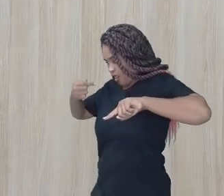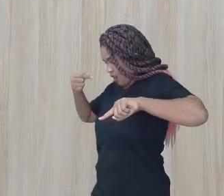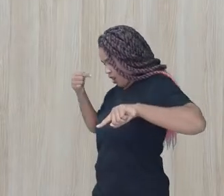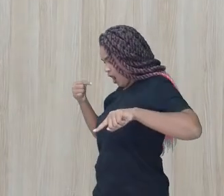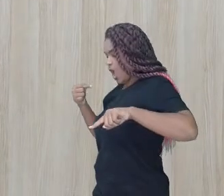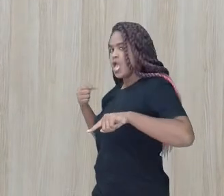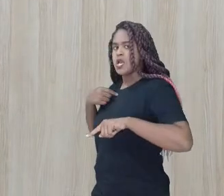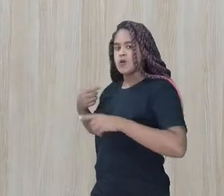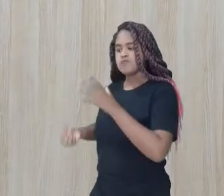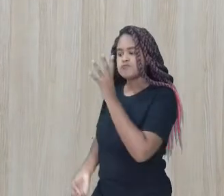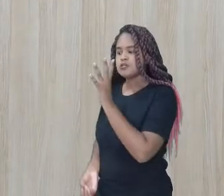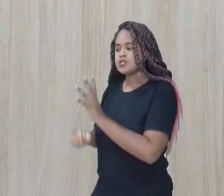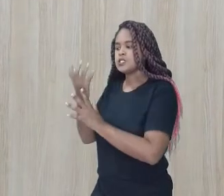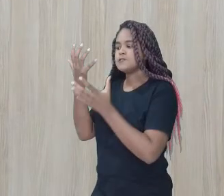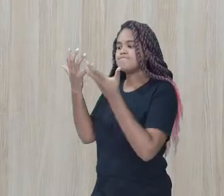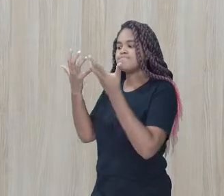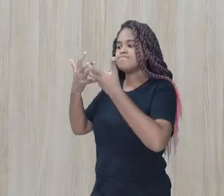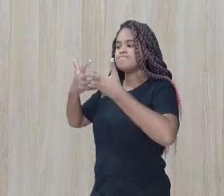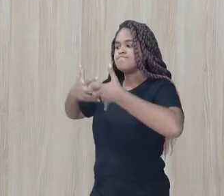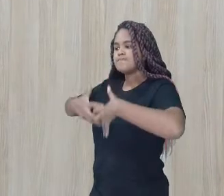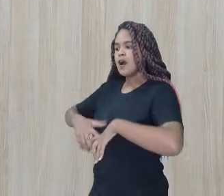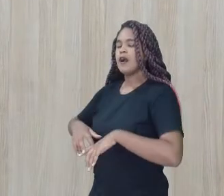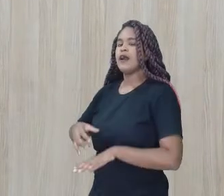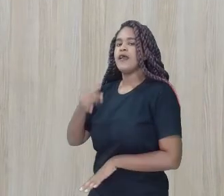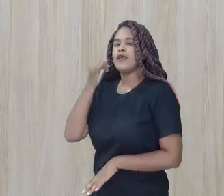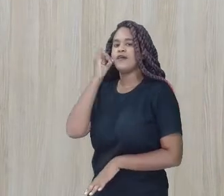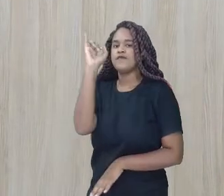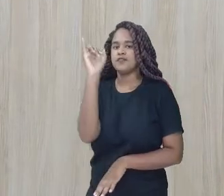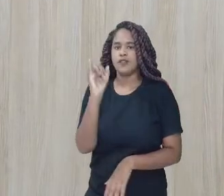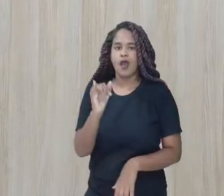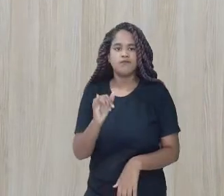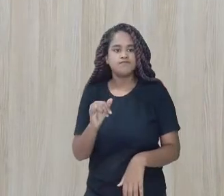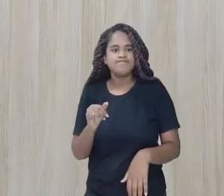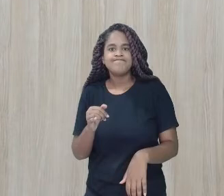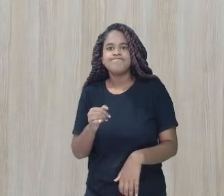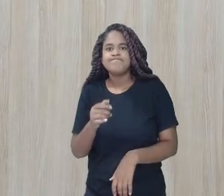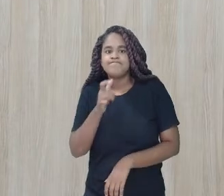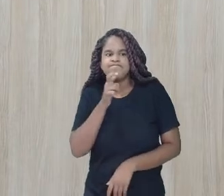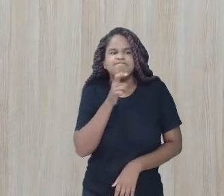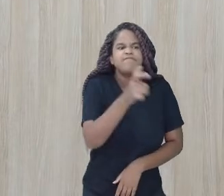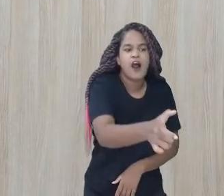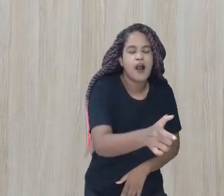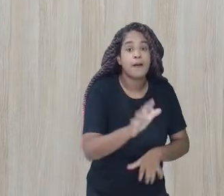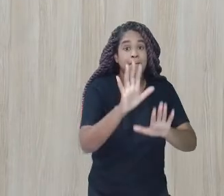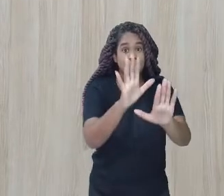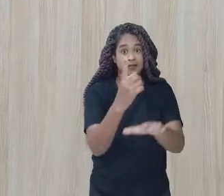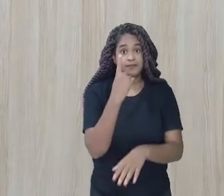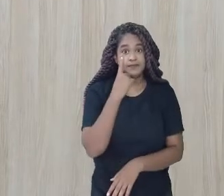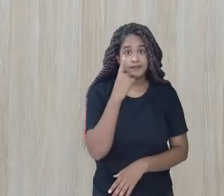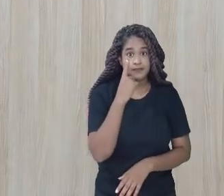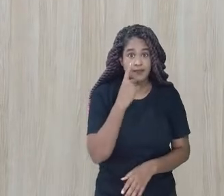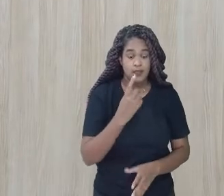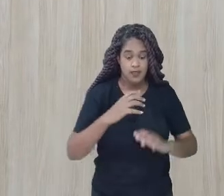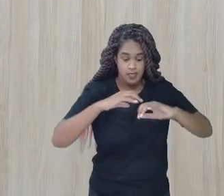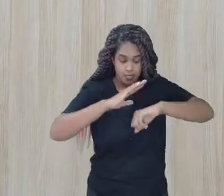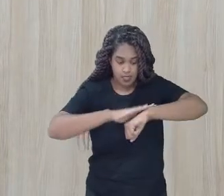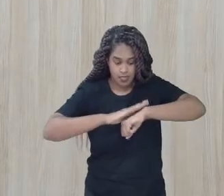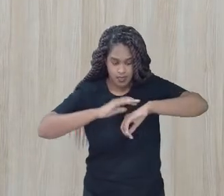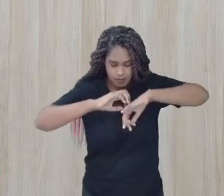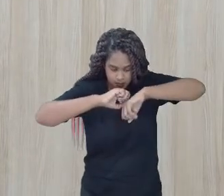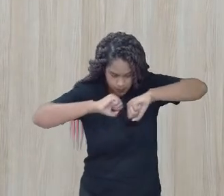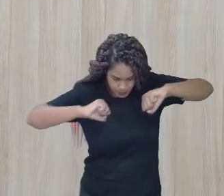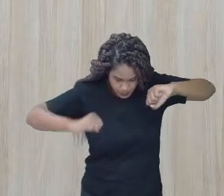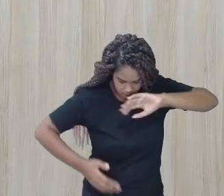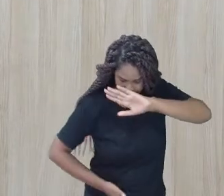impedir que eu faça aquilo de novo. Só que a viagem no tempo pode ser muito conflituosa, né? Ela pode dar certo, super